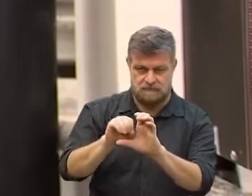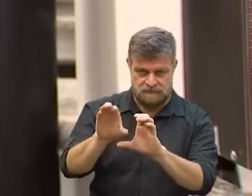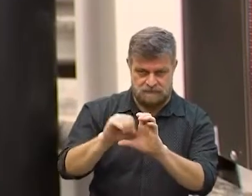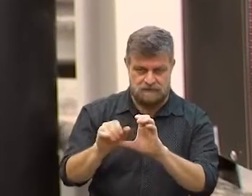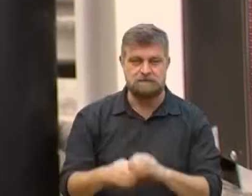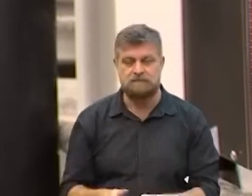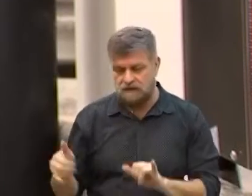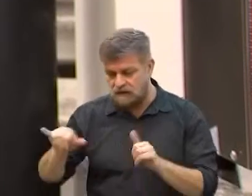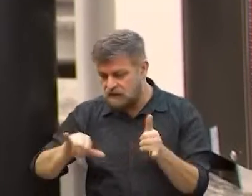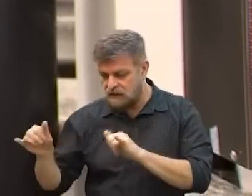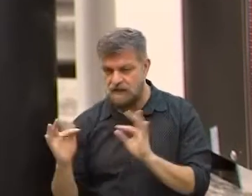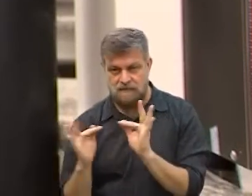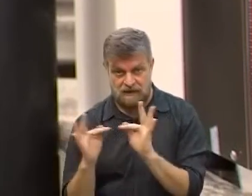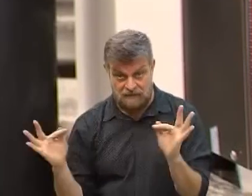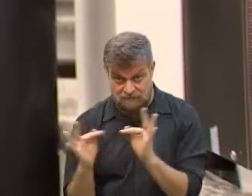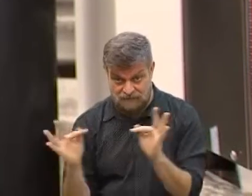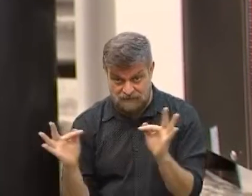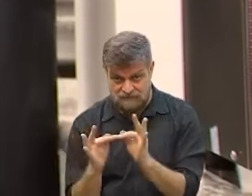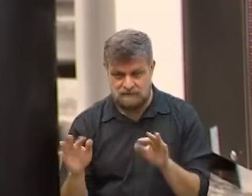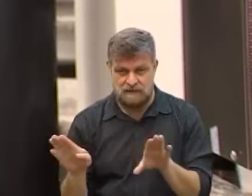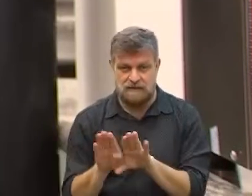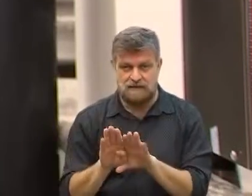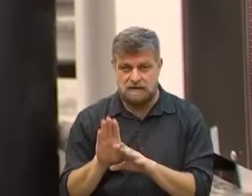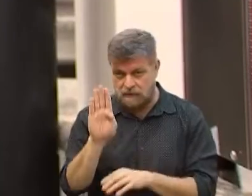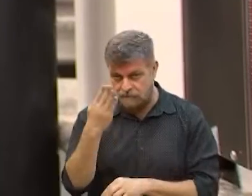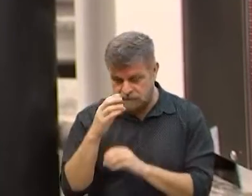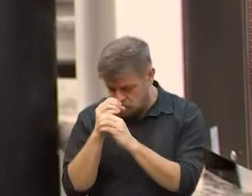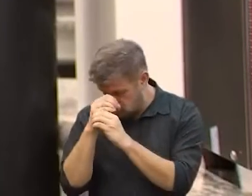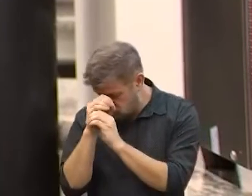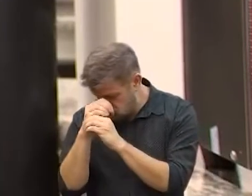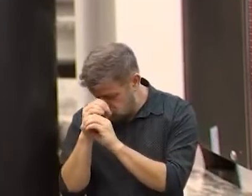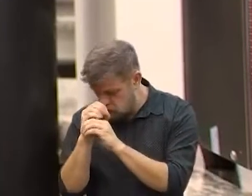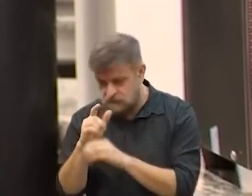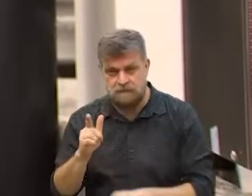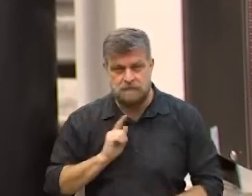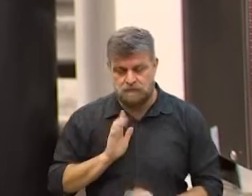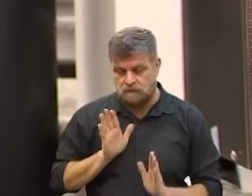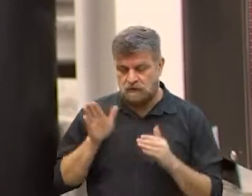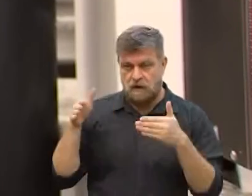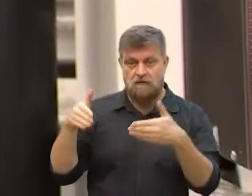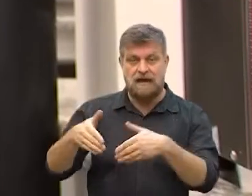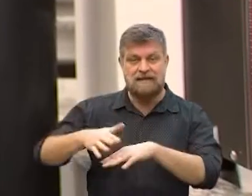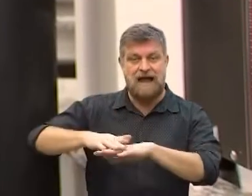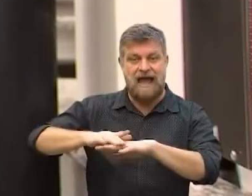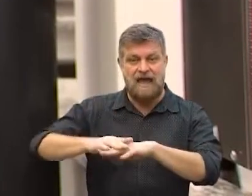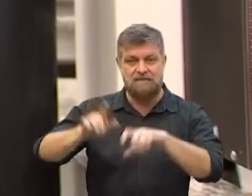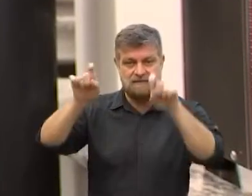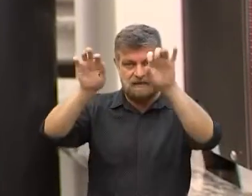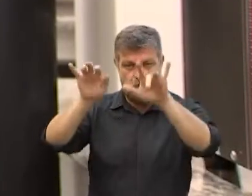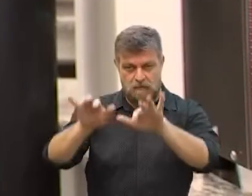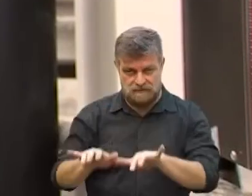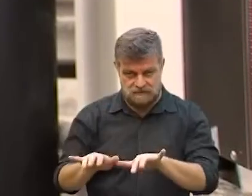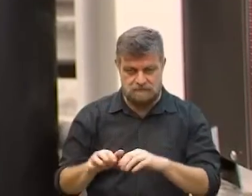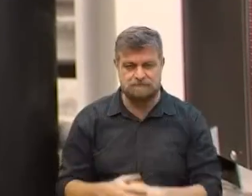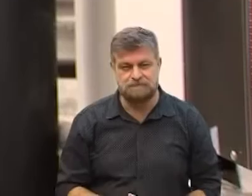física, química e biologia com forte ênfase em matemática e computação,